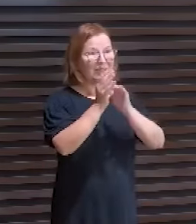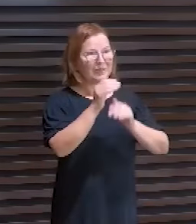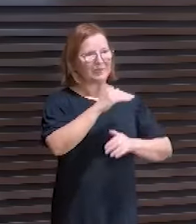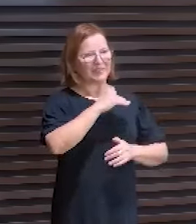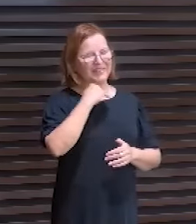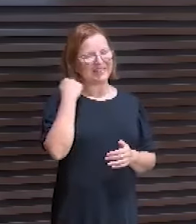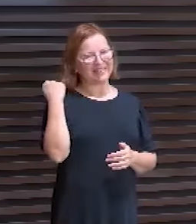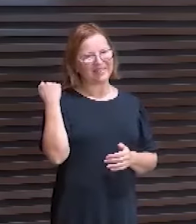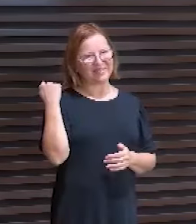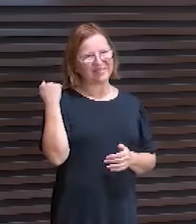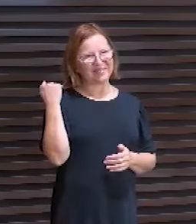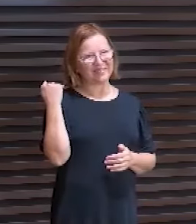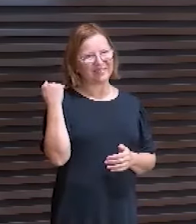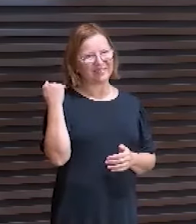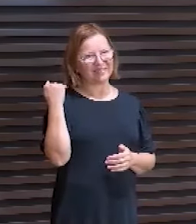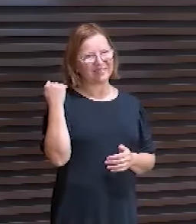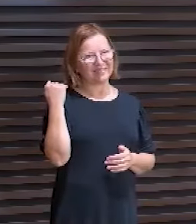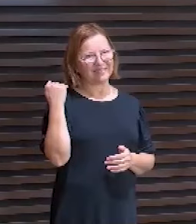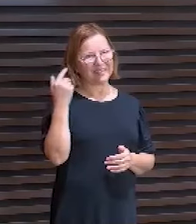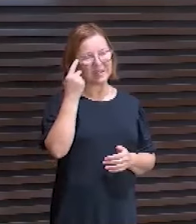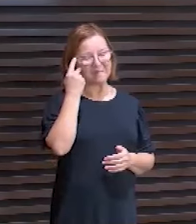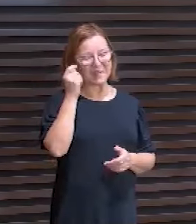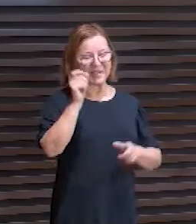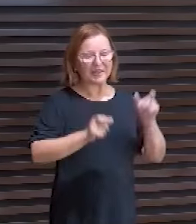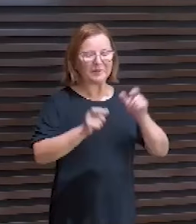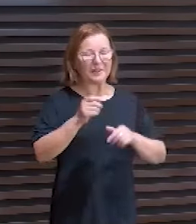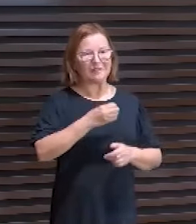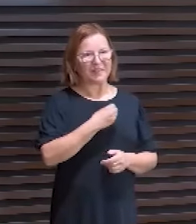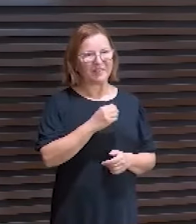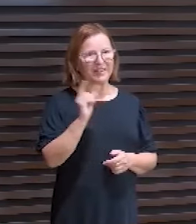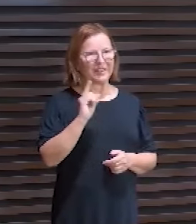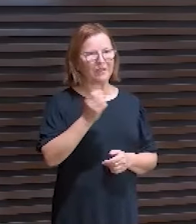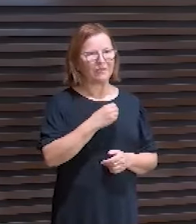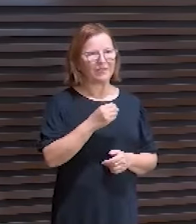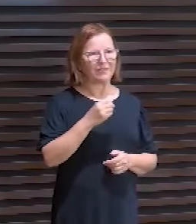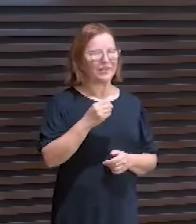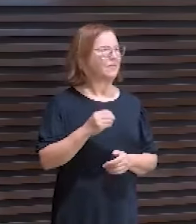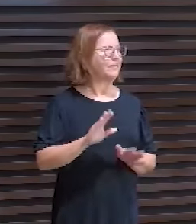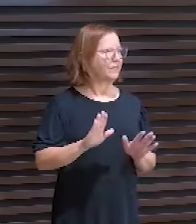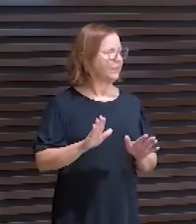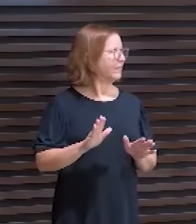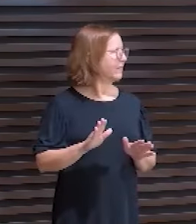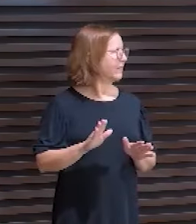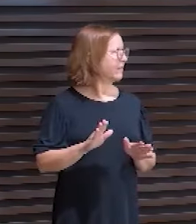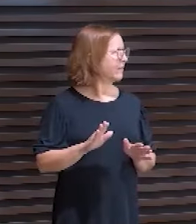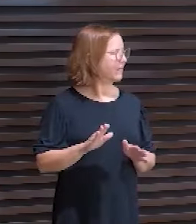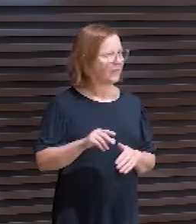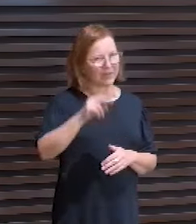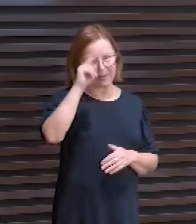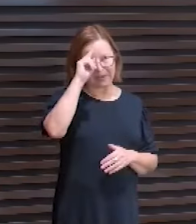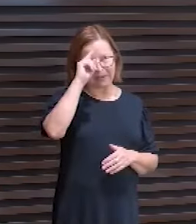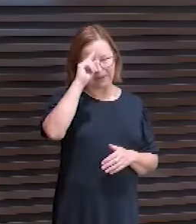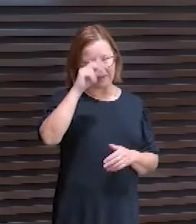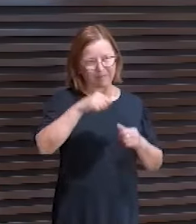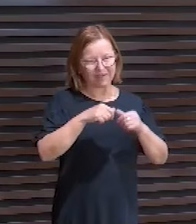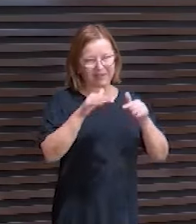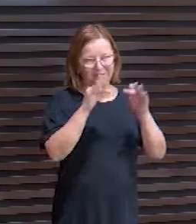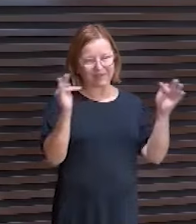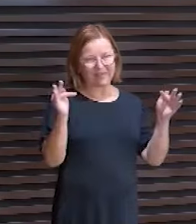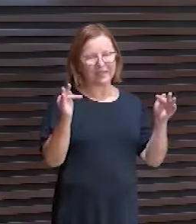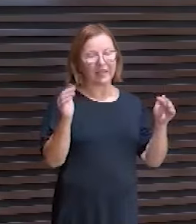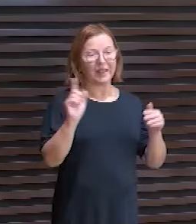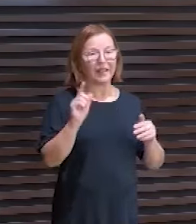morreu para que os que vivem não vivam pega só essa expressão na sua vida não